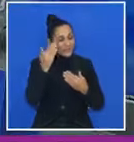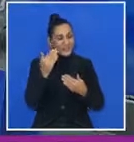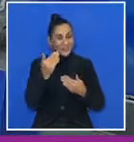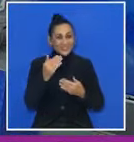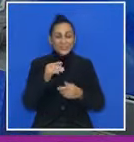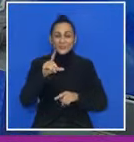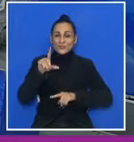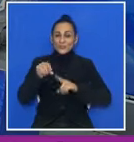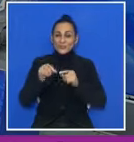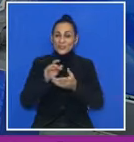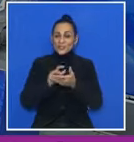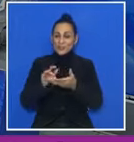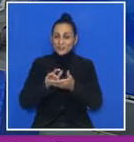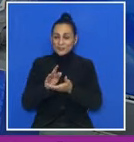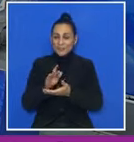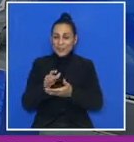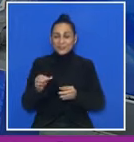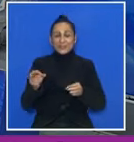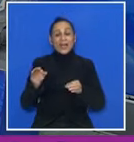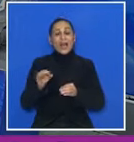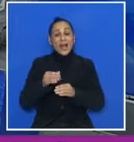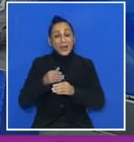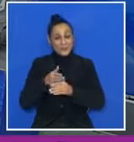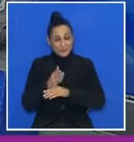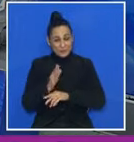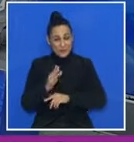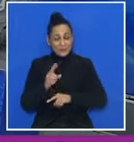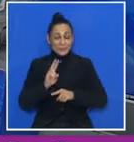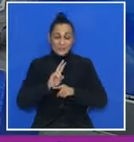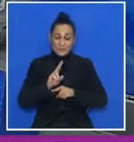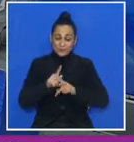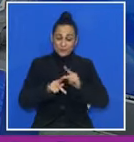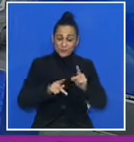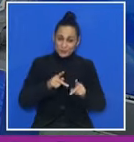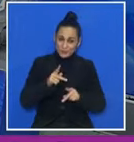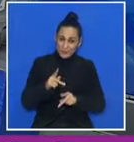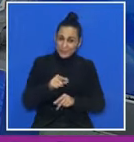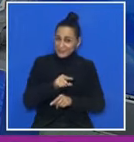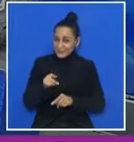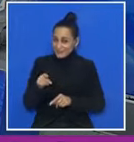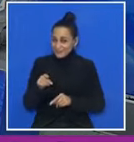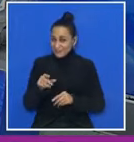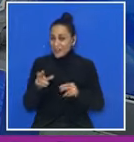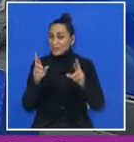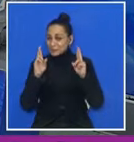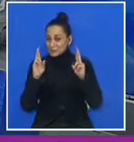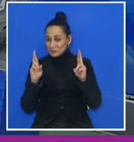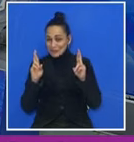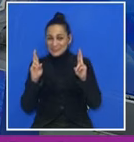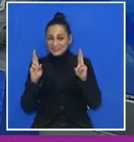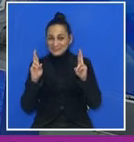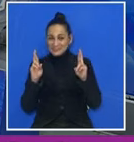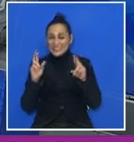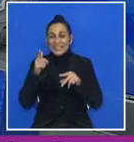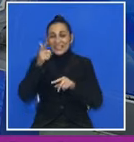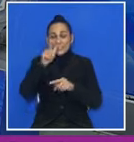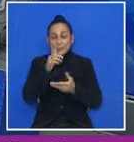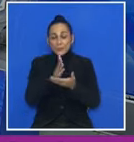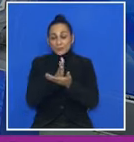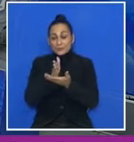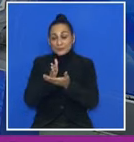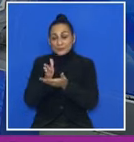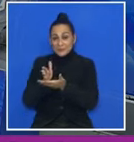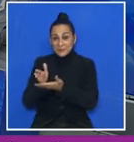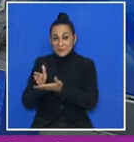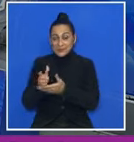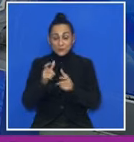Obrigado. Sorteio da Loto Fácil realizado, validado por nossas auditoras. E aí, era o que você esperava? Logo após a